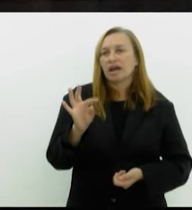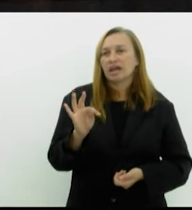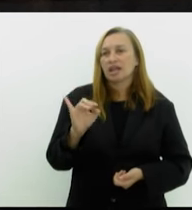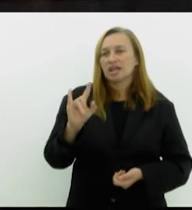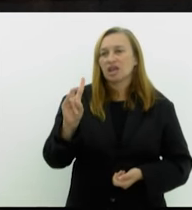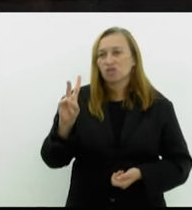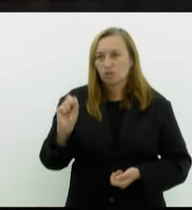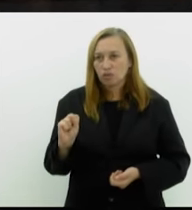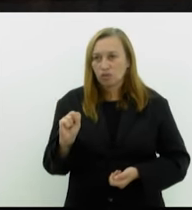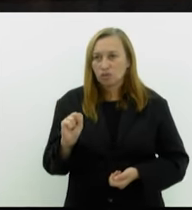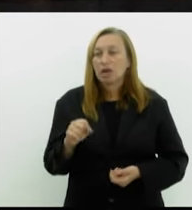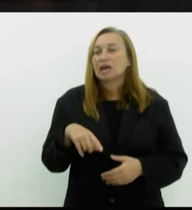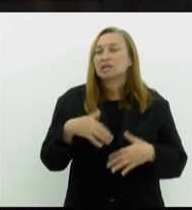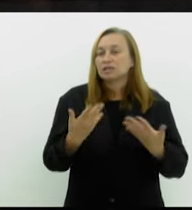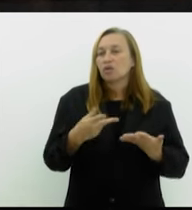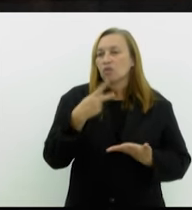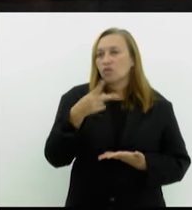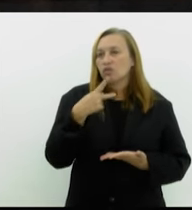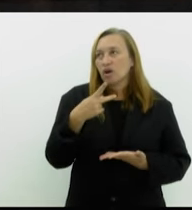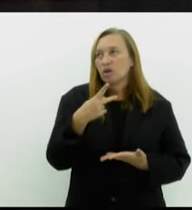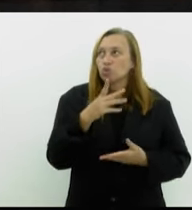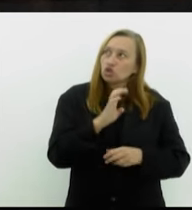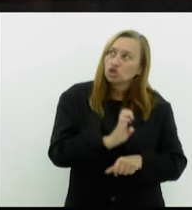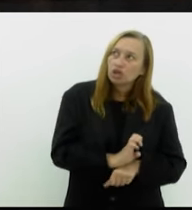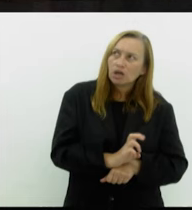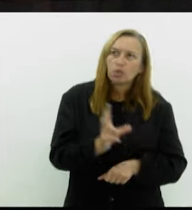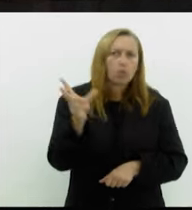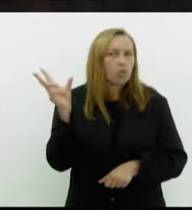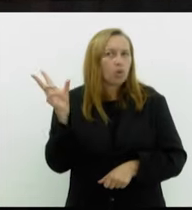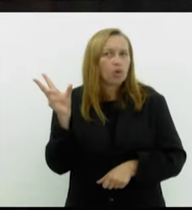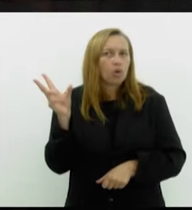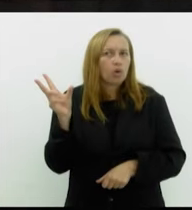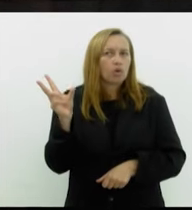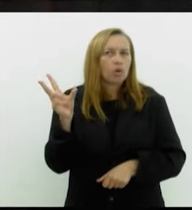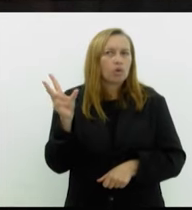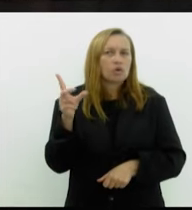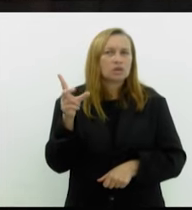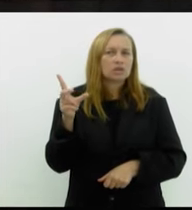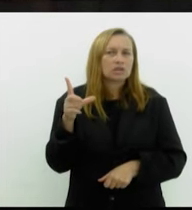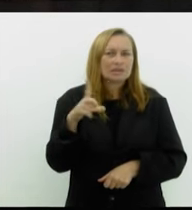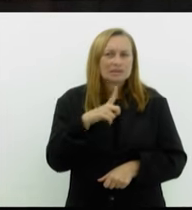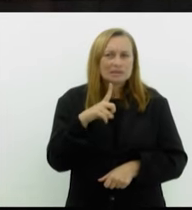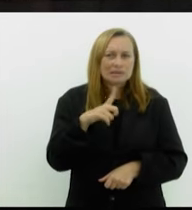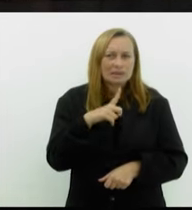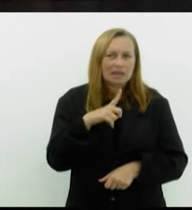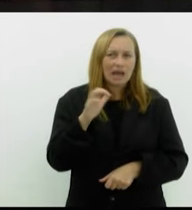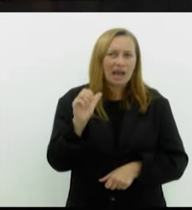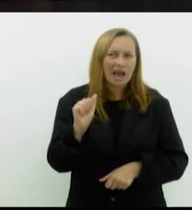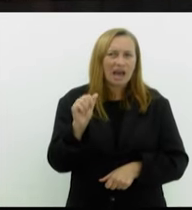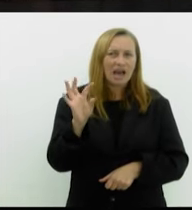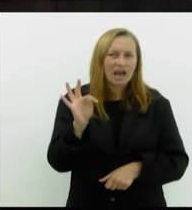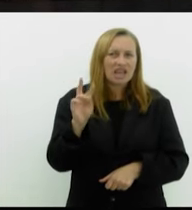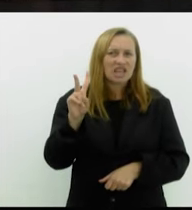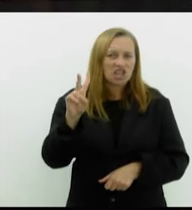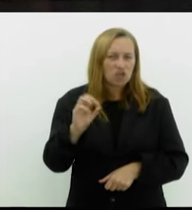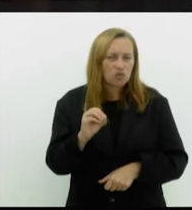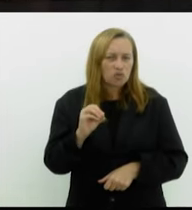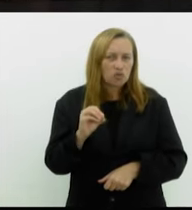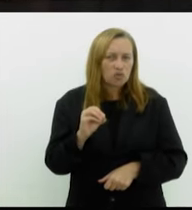Então, eu cito aqui, só para o Estado ouvir, que ele tem de ativo, acho, considero um ativo,